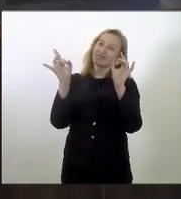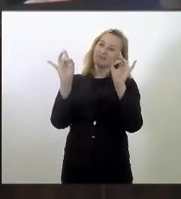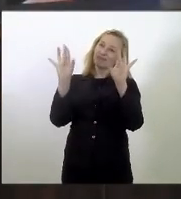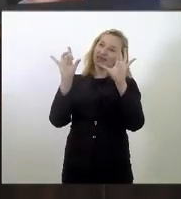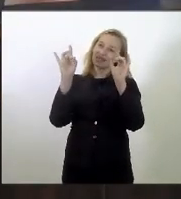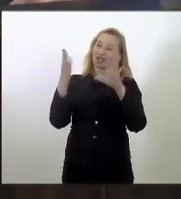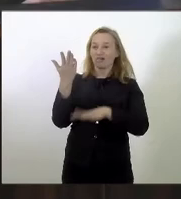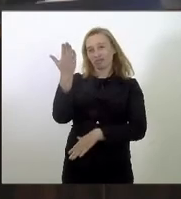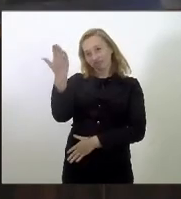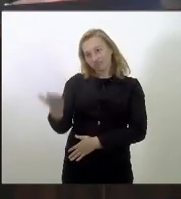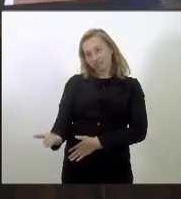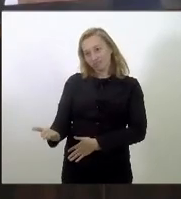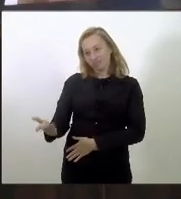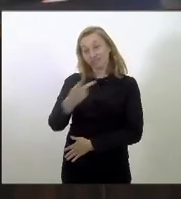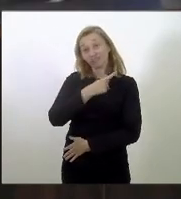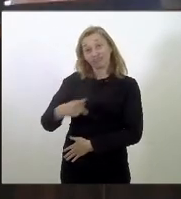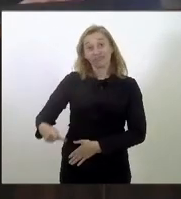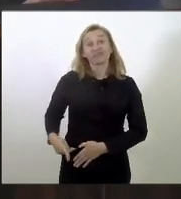por levar